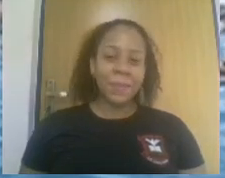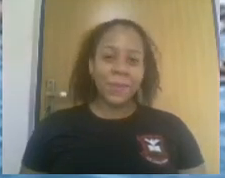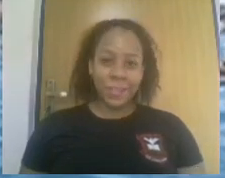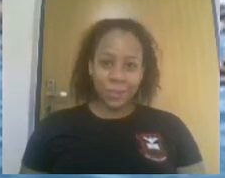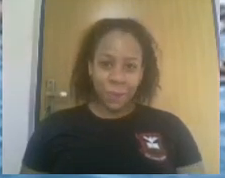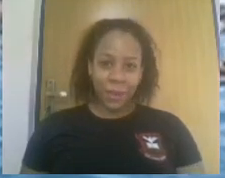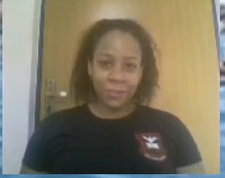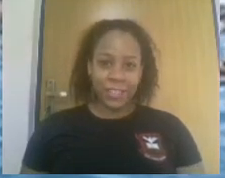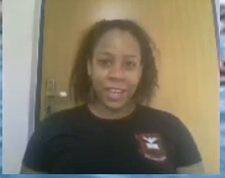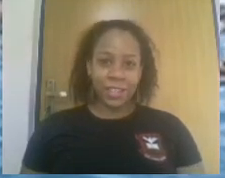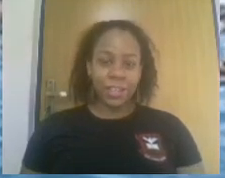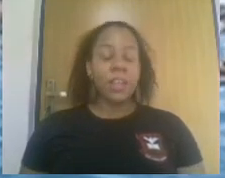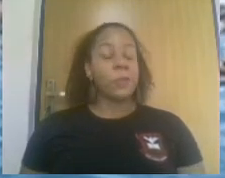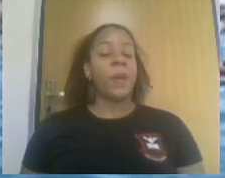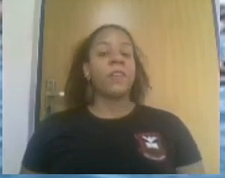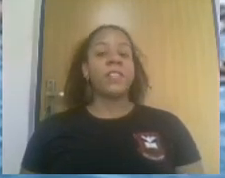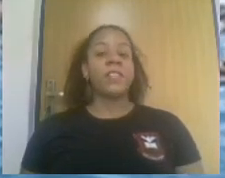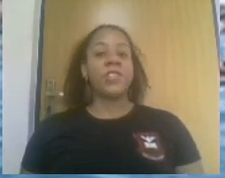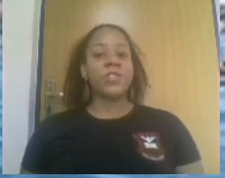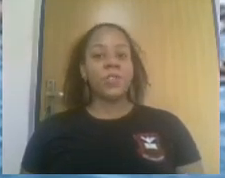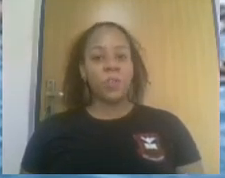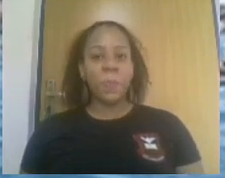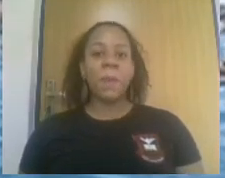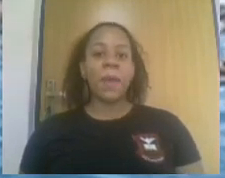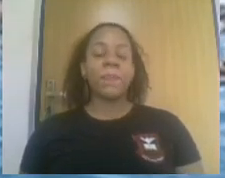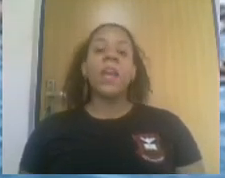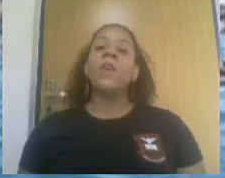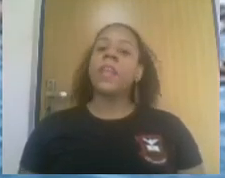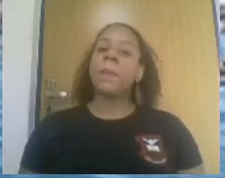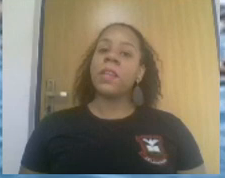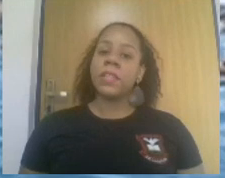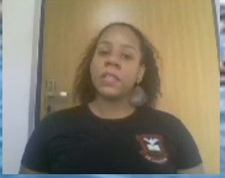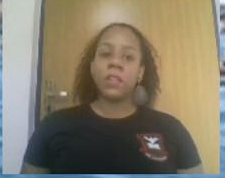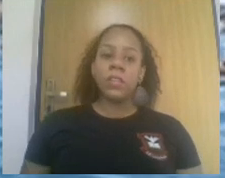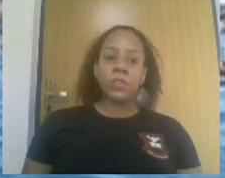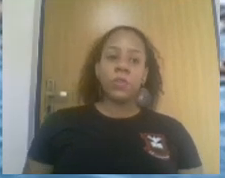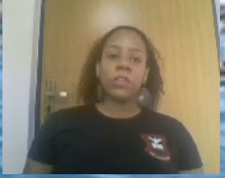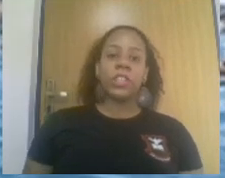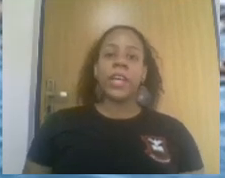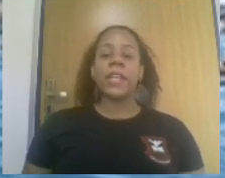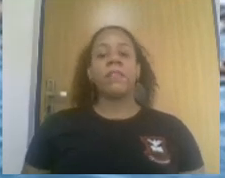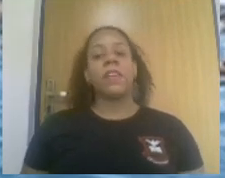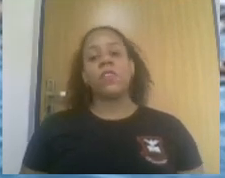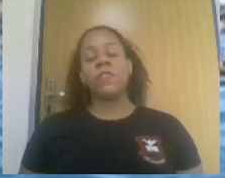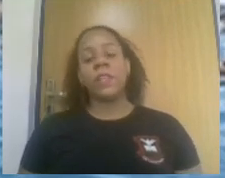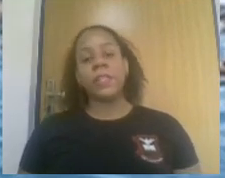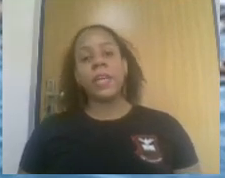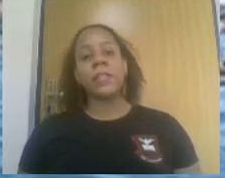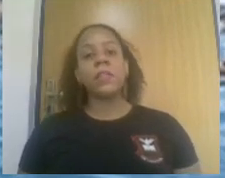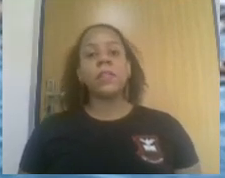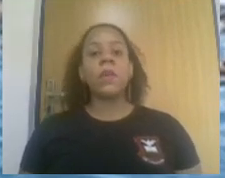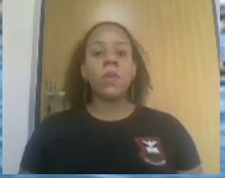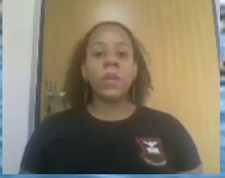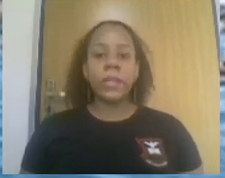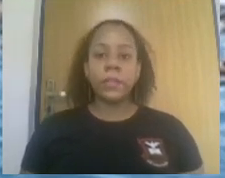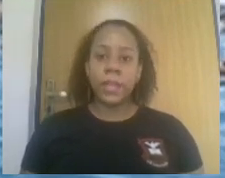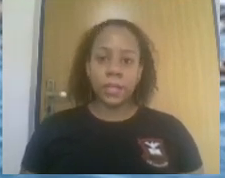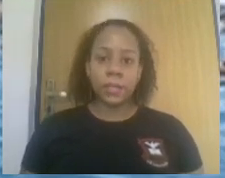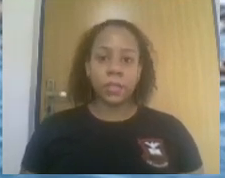Olá, meus amores, tudo bem com vocês? Espero que vocês estejam super bem. O tema da nossa aula de hoje é as invasões francesas